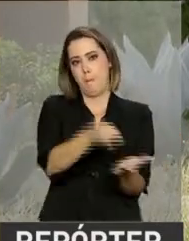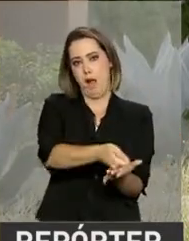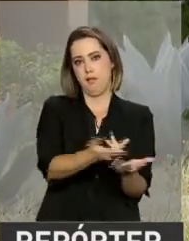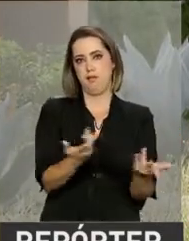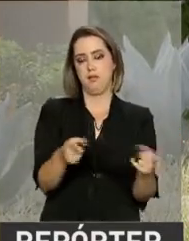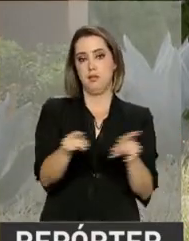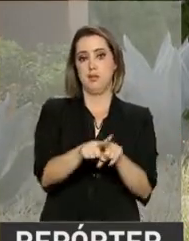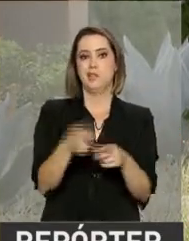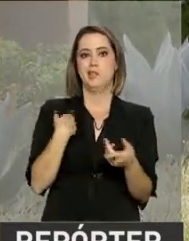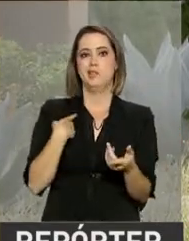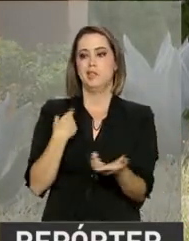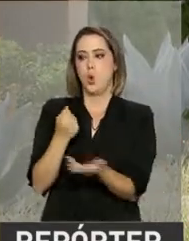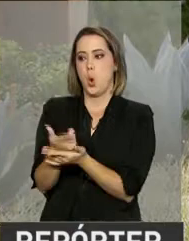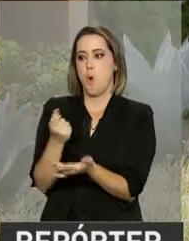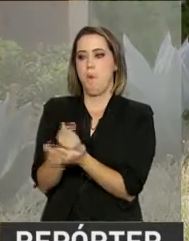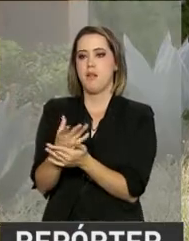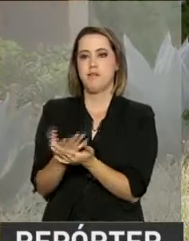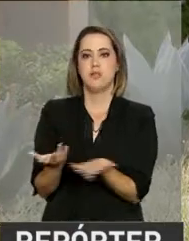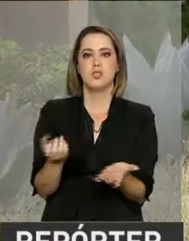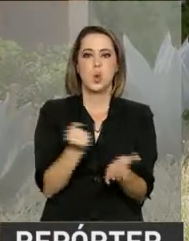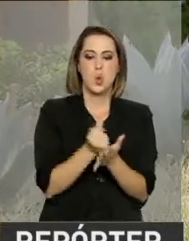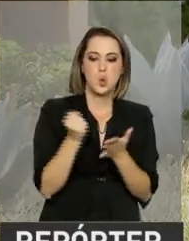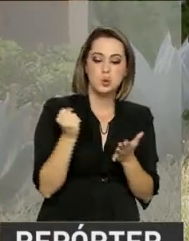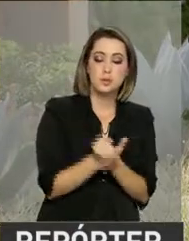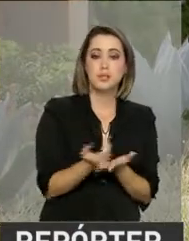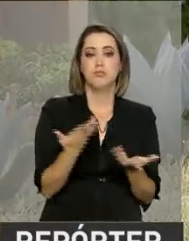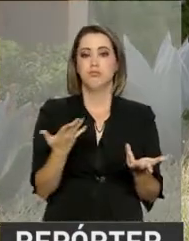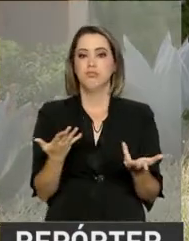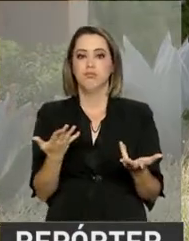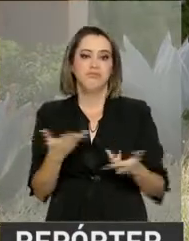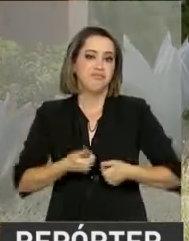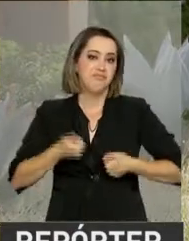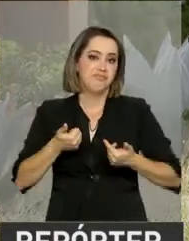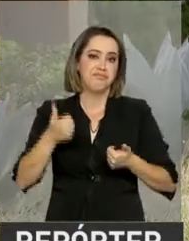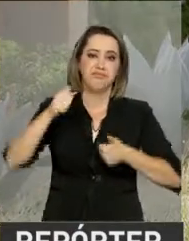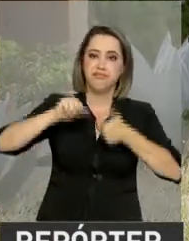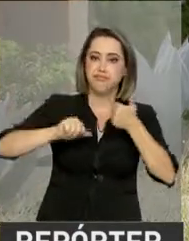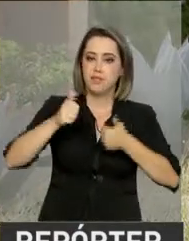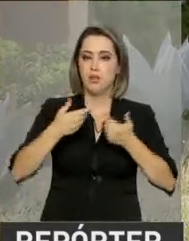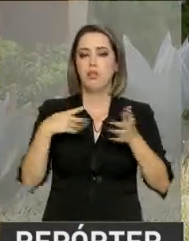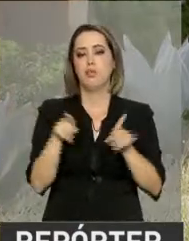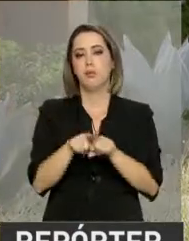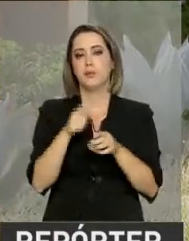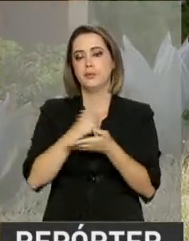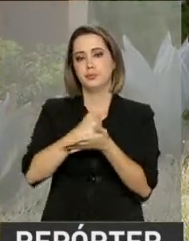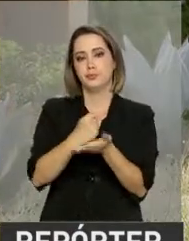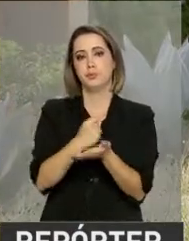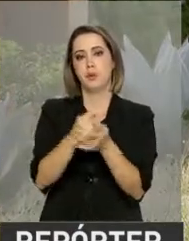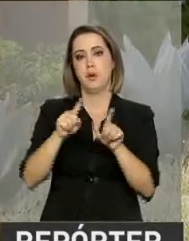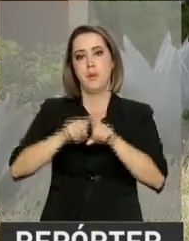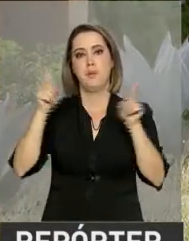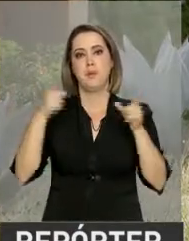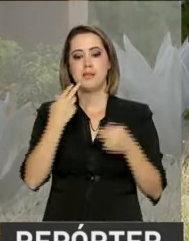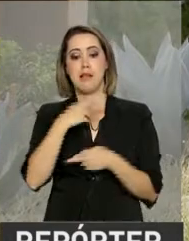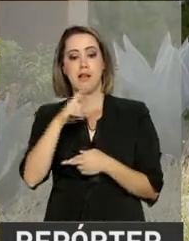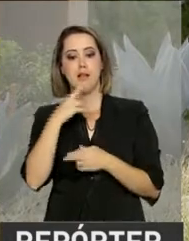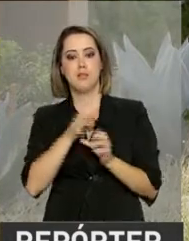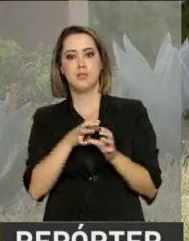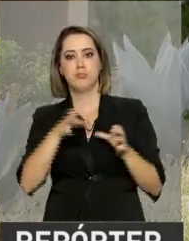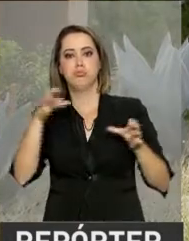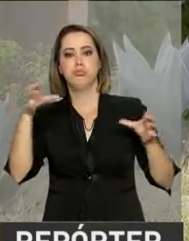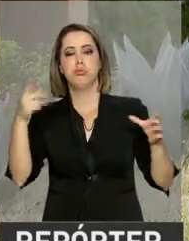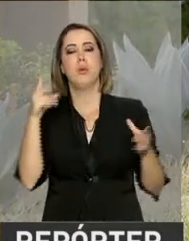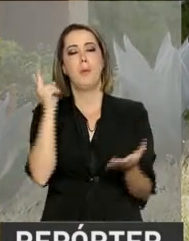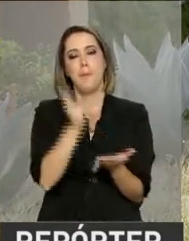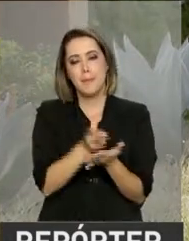estão nas cobranças, contratos, qualidade dos produtos e serviços e entregas. Mas o setor campeão de queixas é o mesmo dos